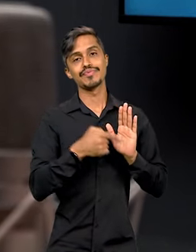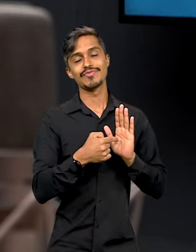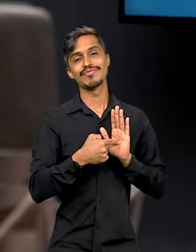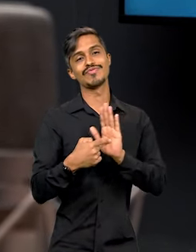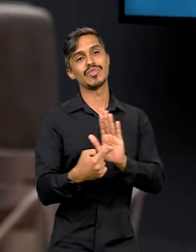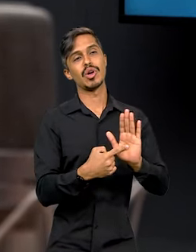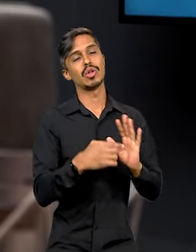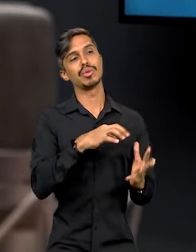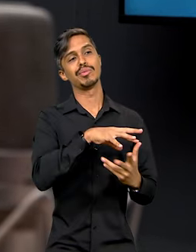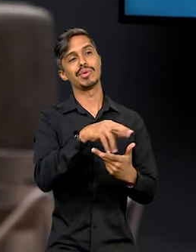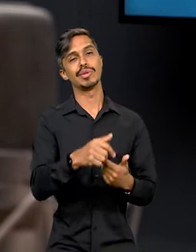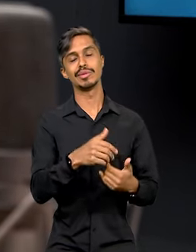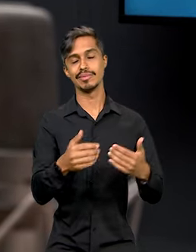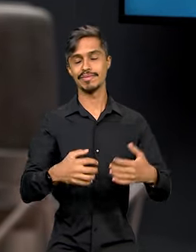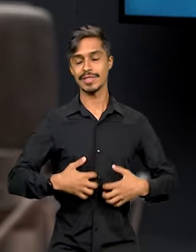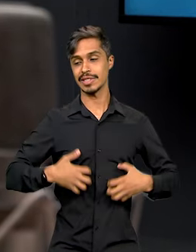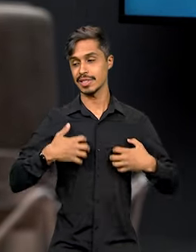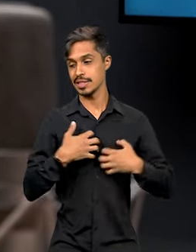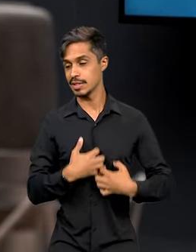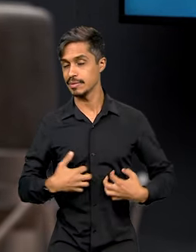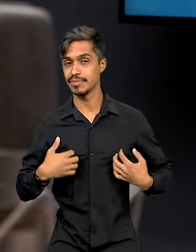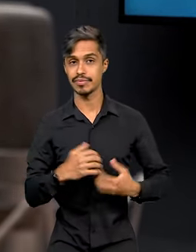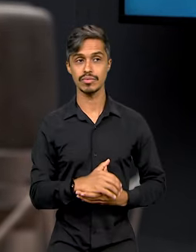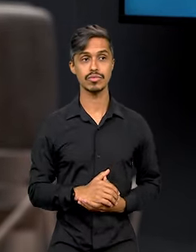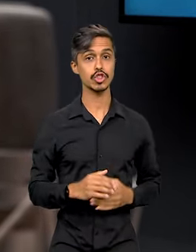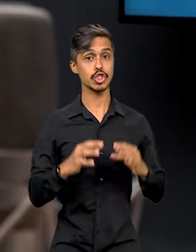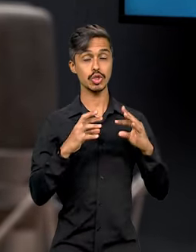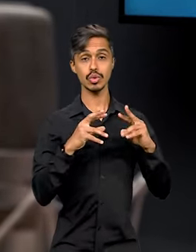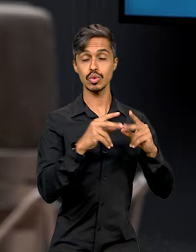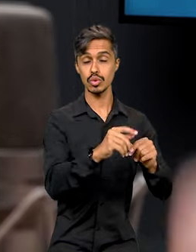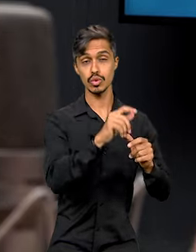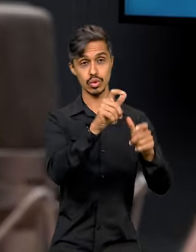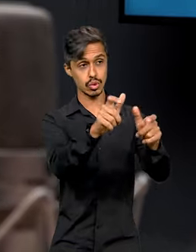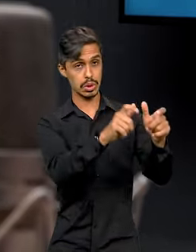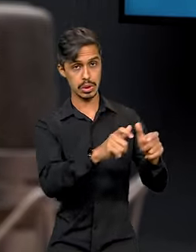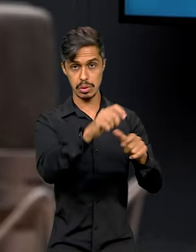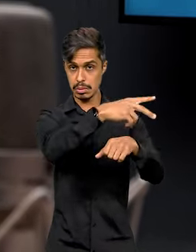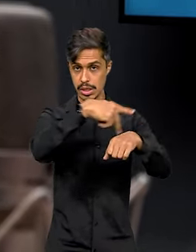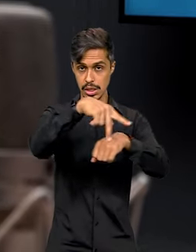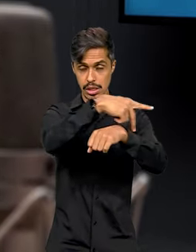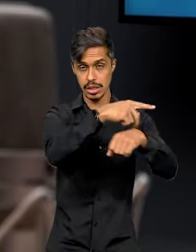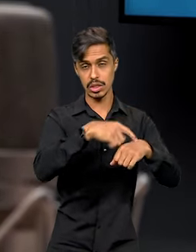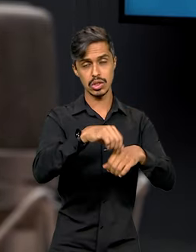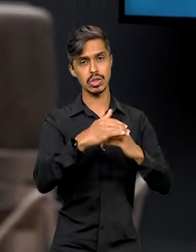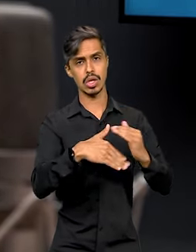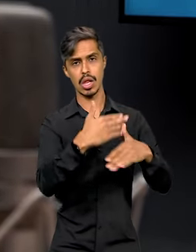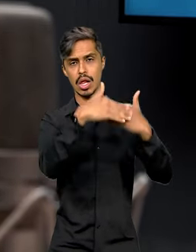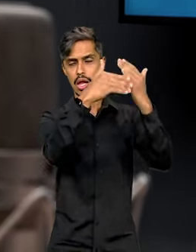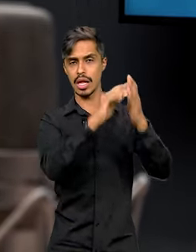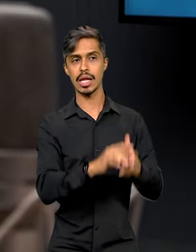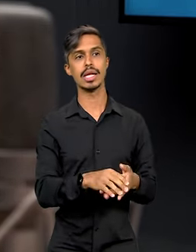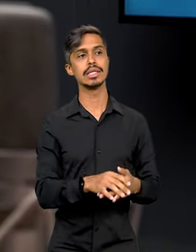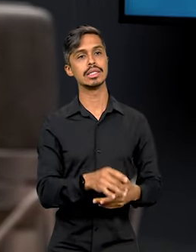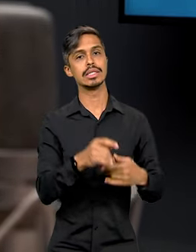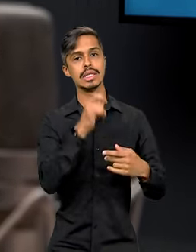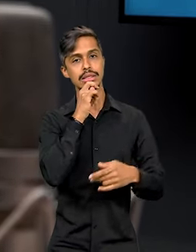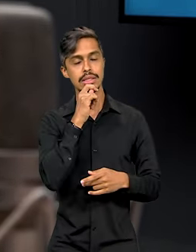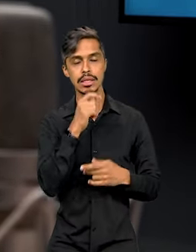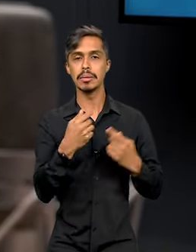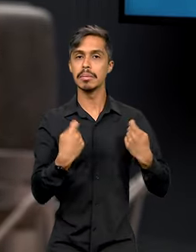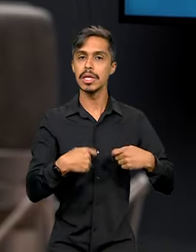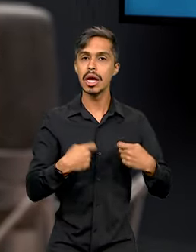um Panorama não muito alentador e em todas as regões dos países em desenvolvimento Temos que